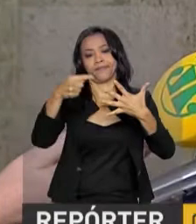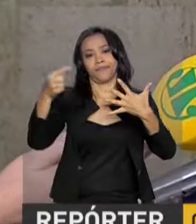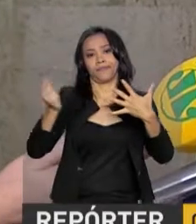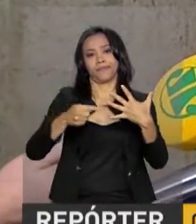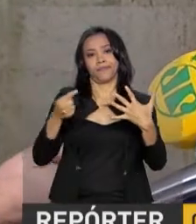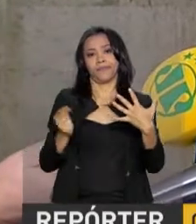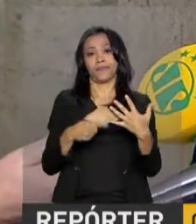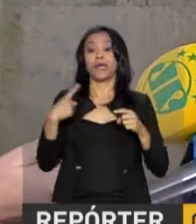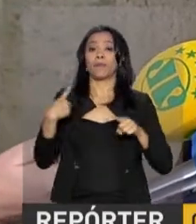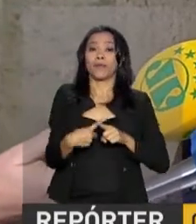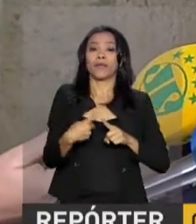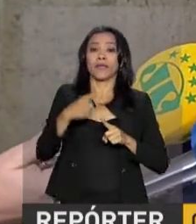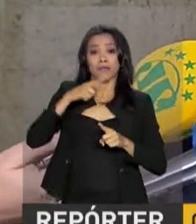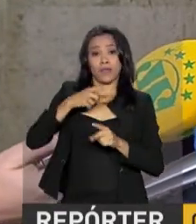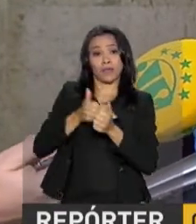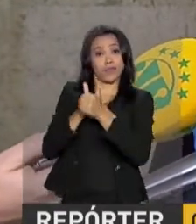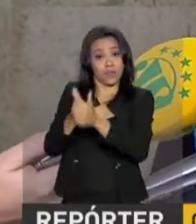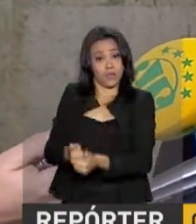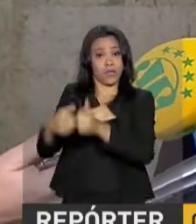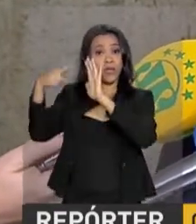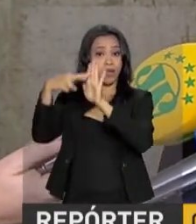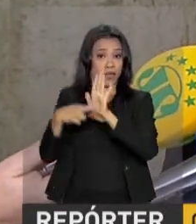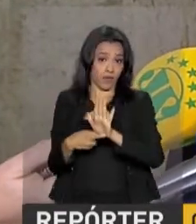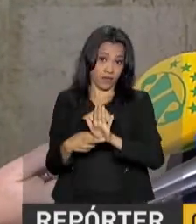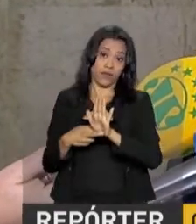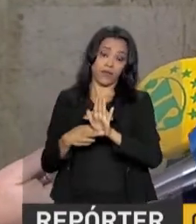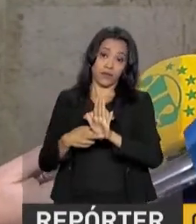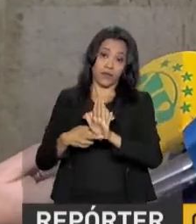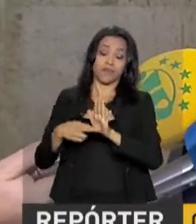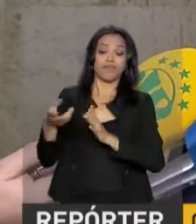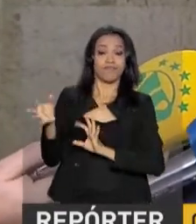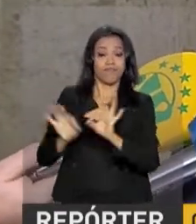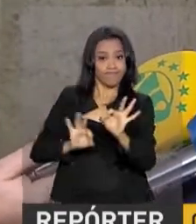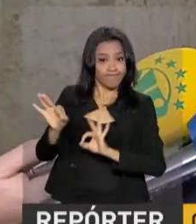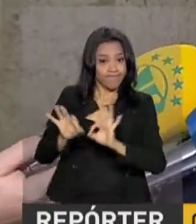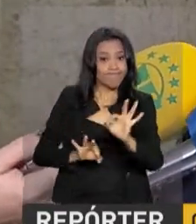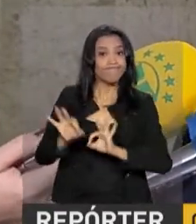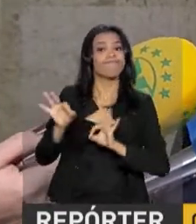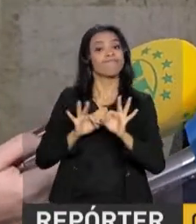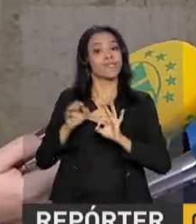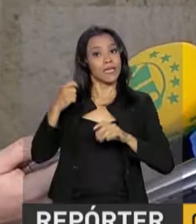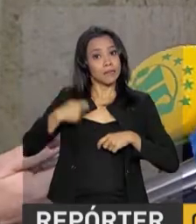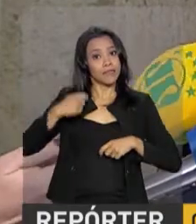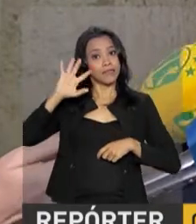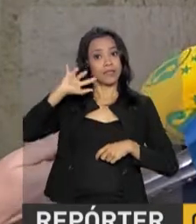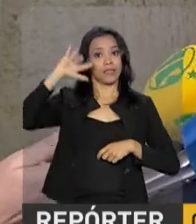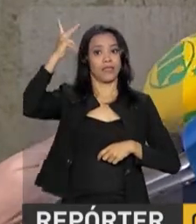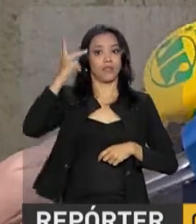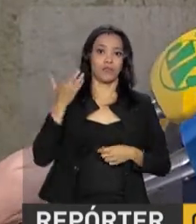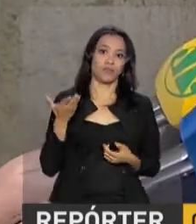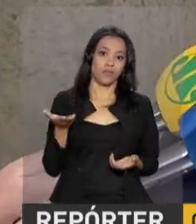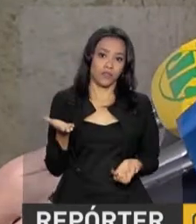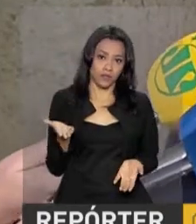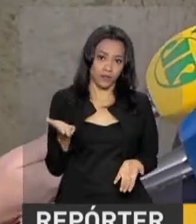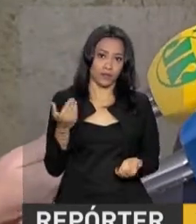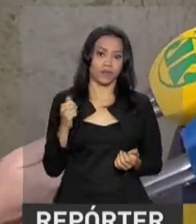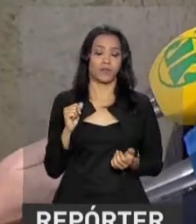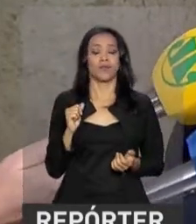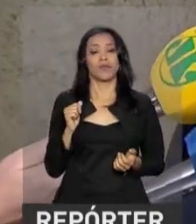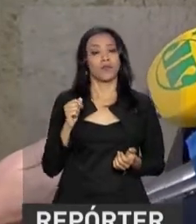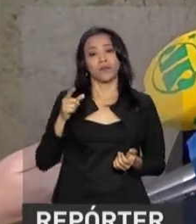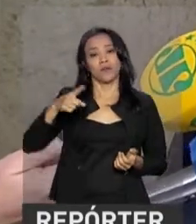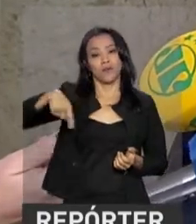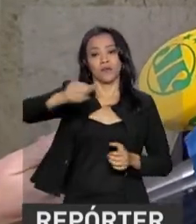jurídica a a aí que as decisões a serem tomadas burro agentes